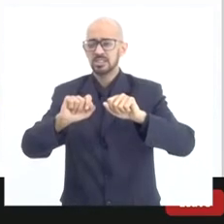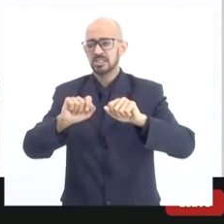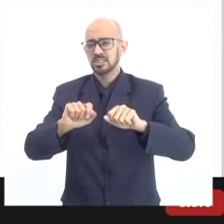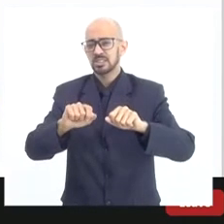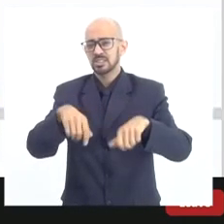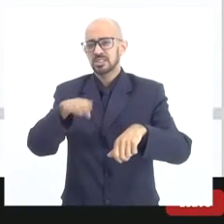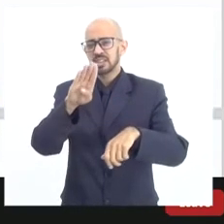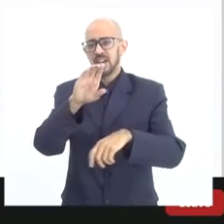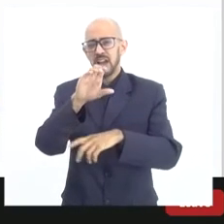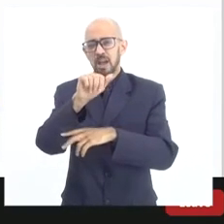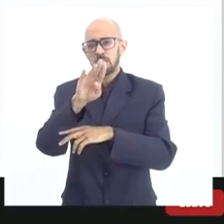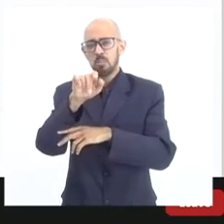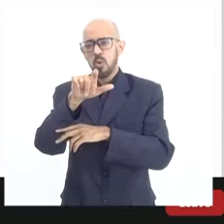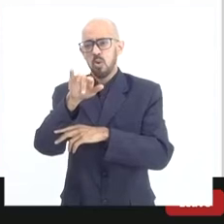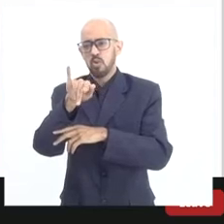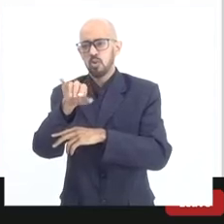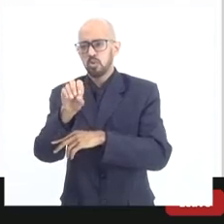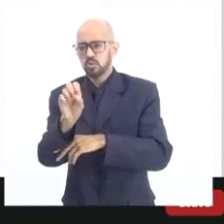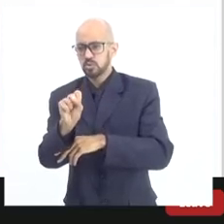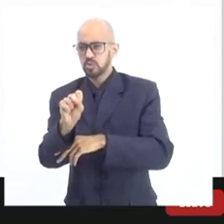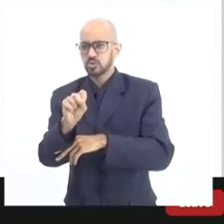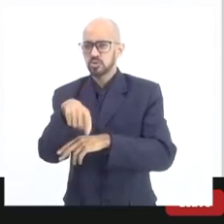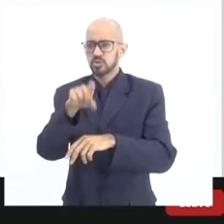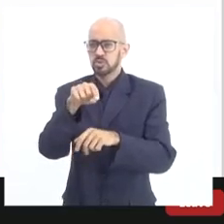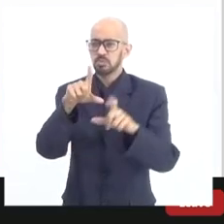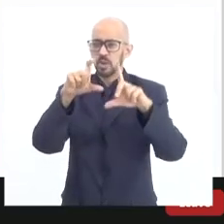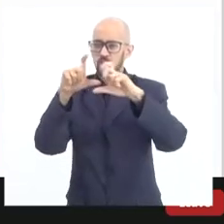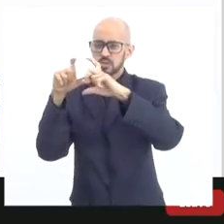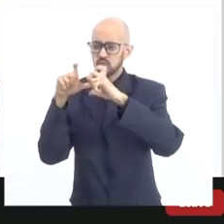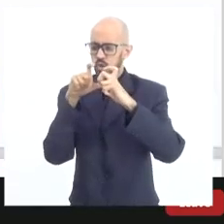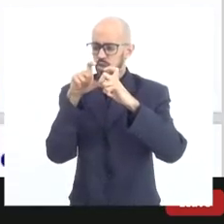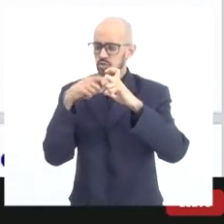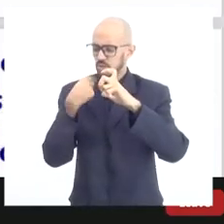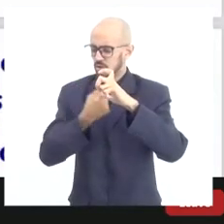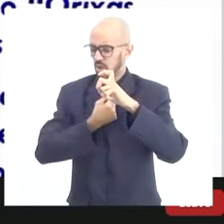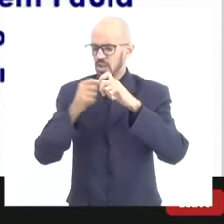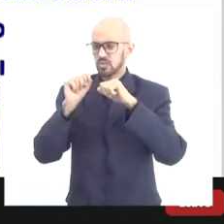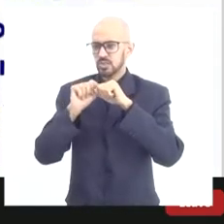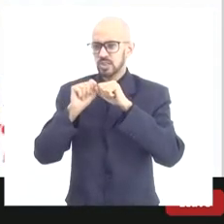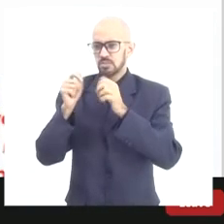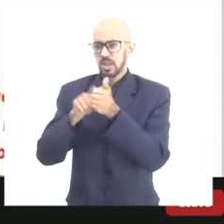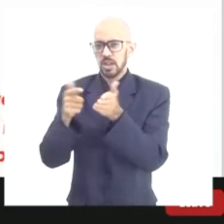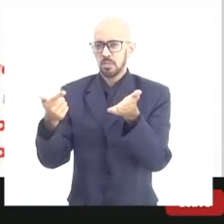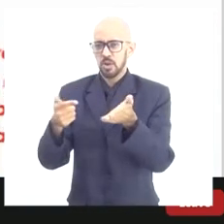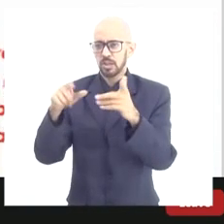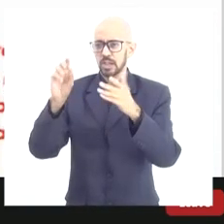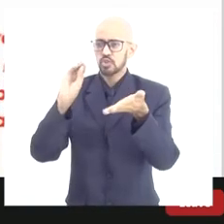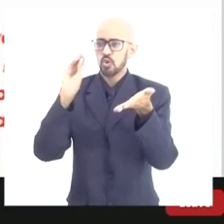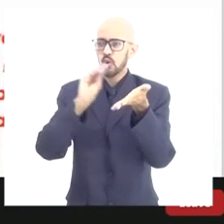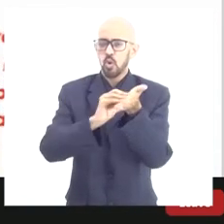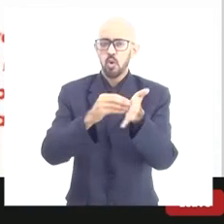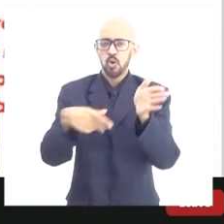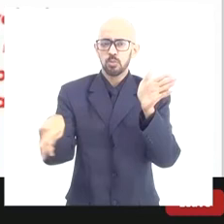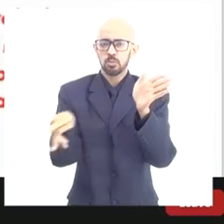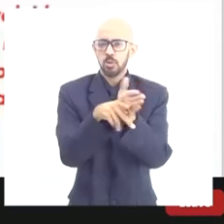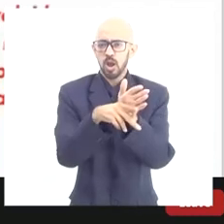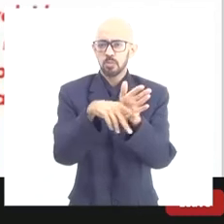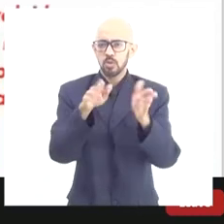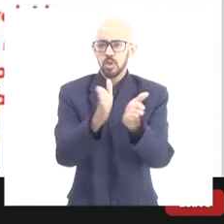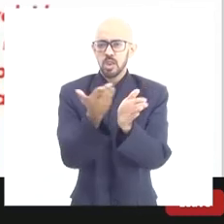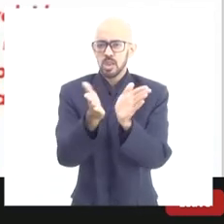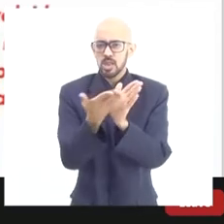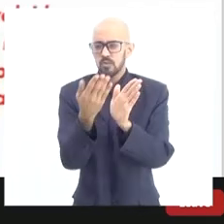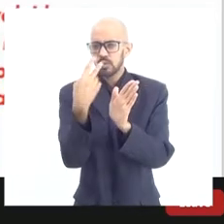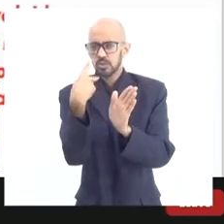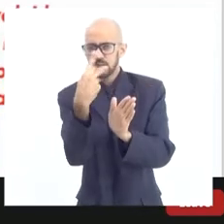famigerado, do Bispo Macedo, que pegou as fotos que nós fizemos na nossa reportagem e colocou no próprio livro dele,